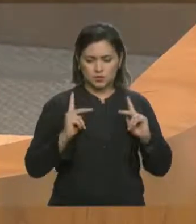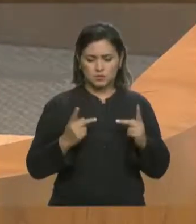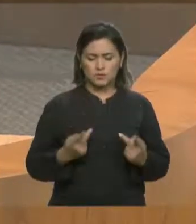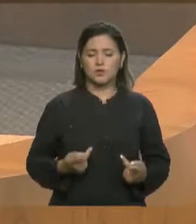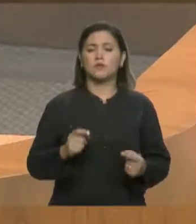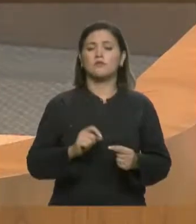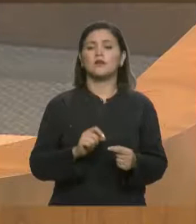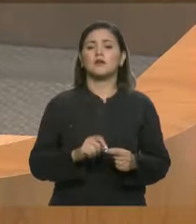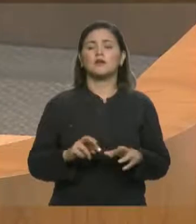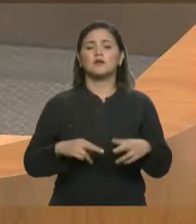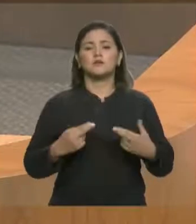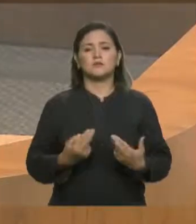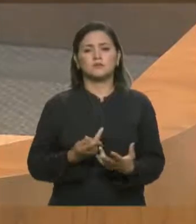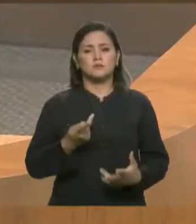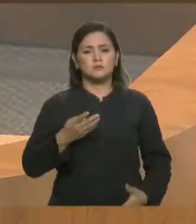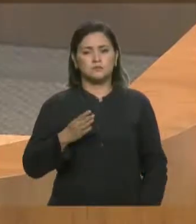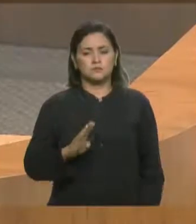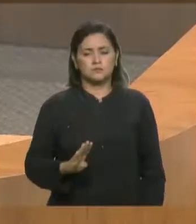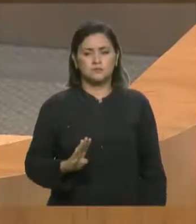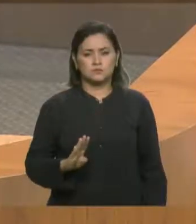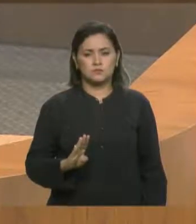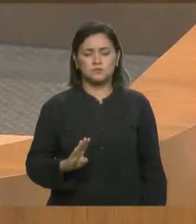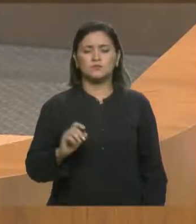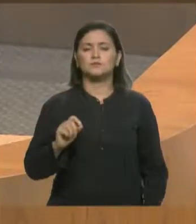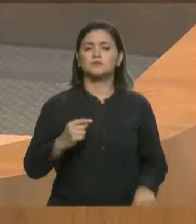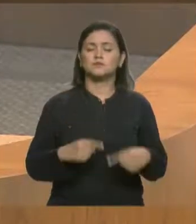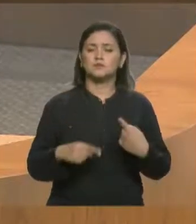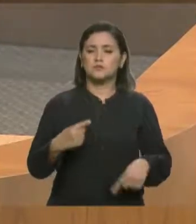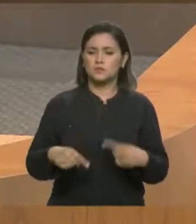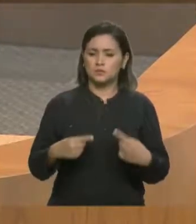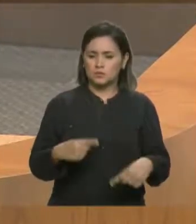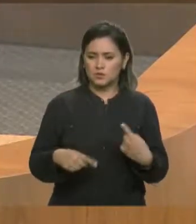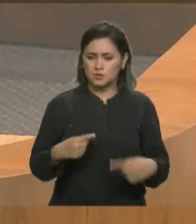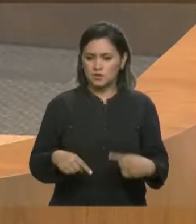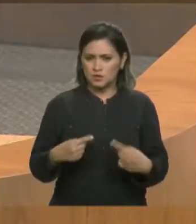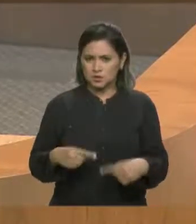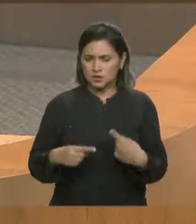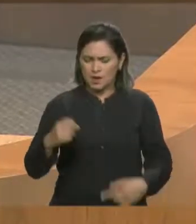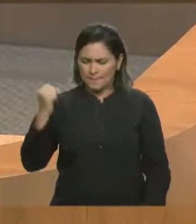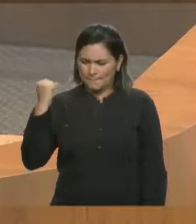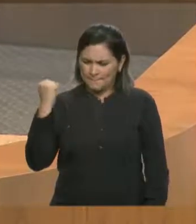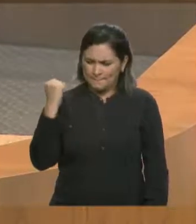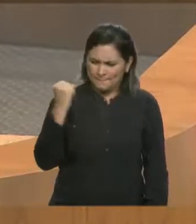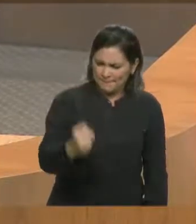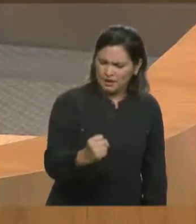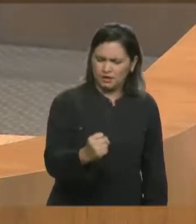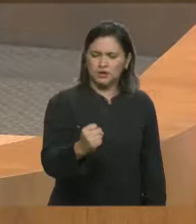pública em que discutia o assassinato de uma liderança indígena,